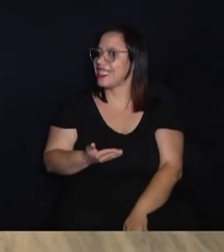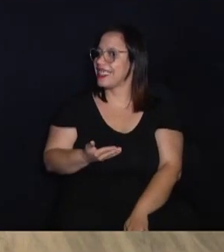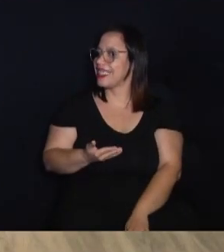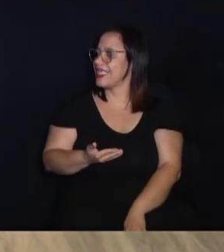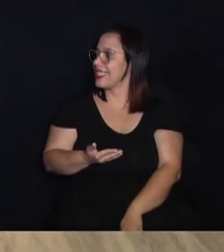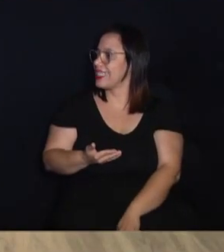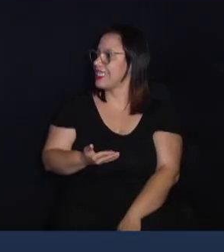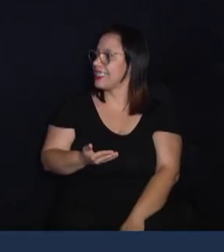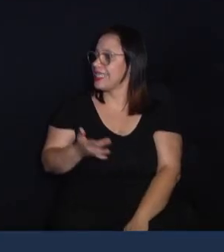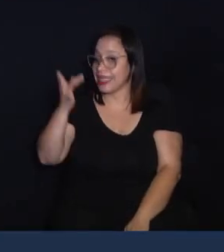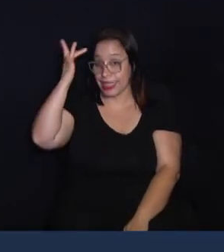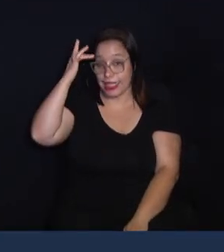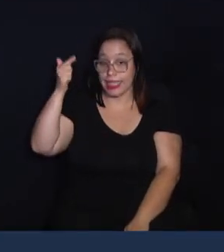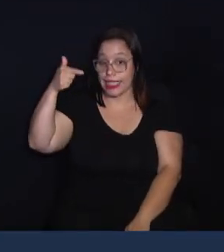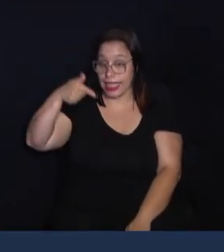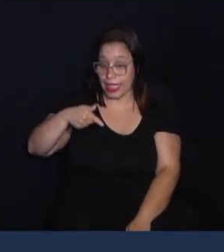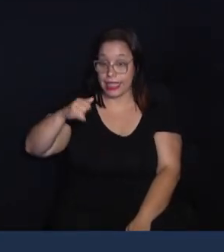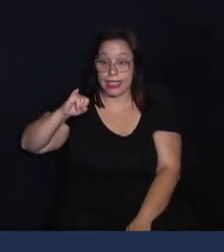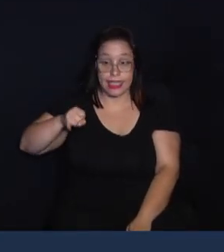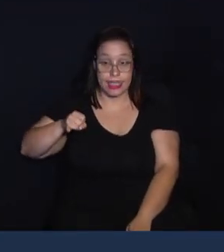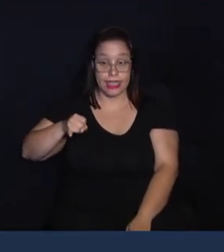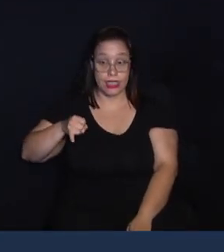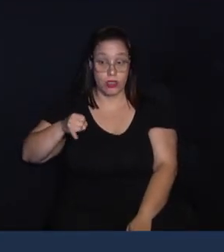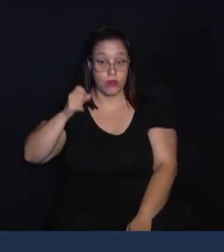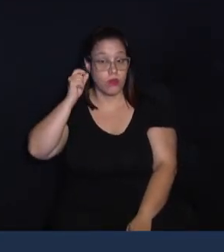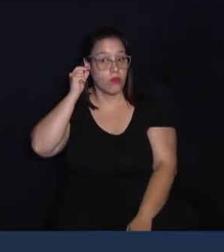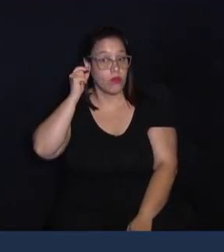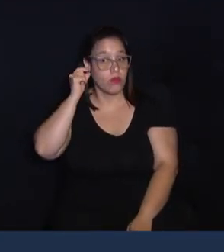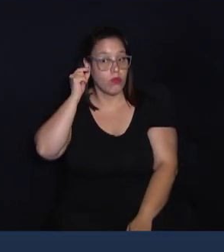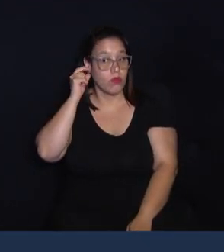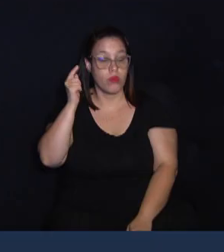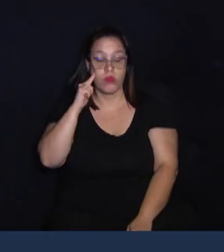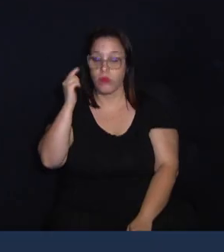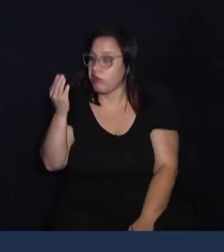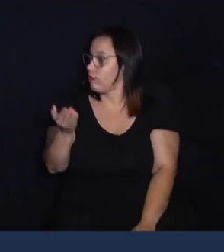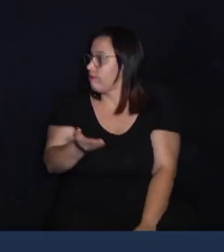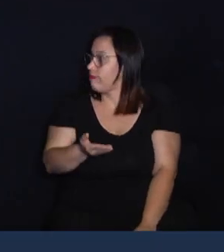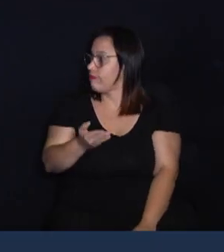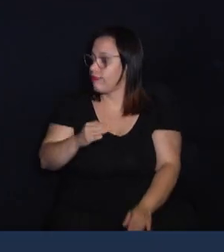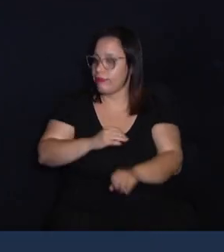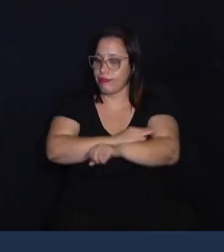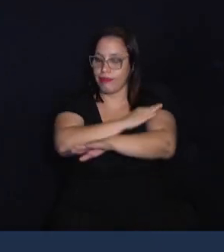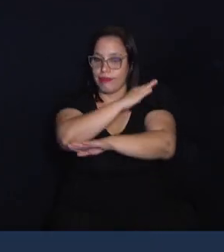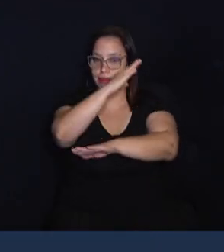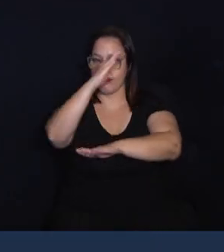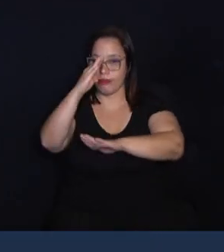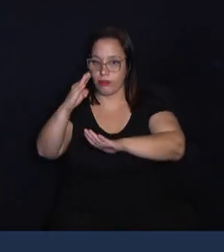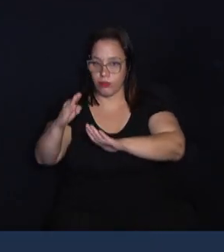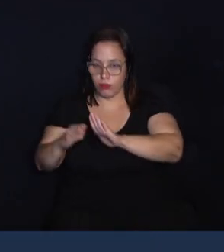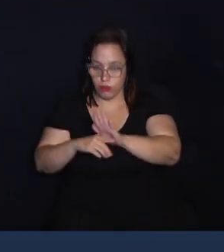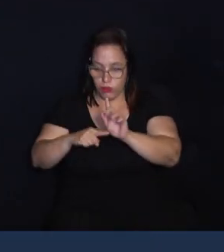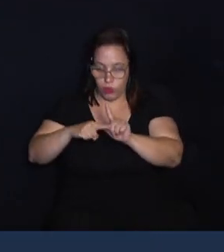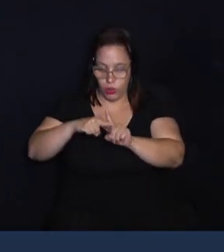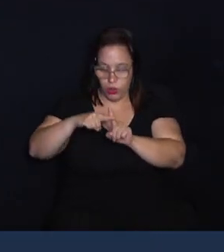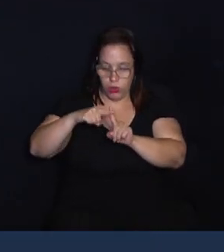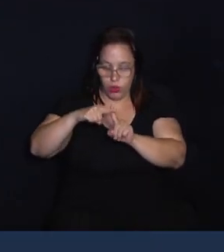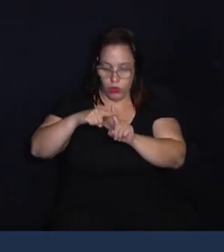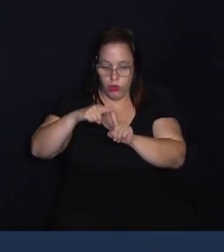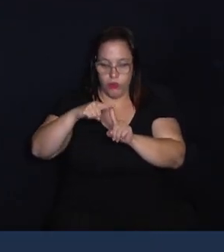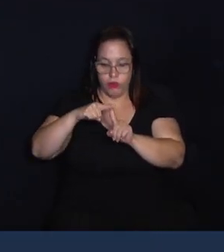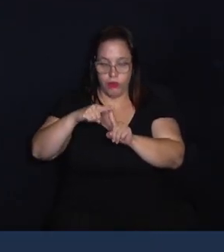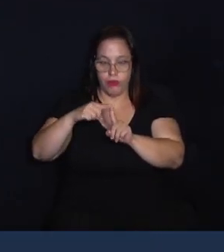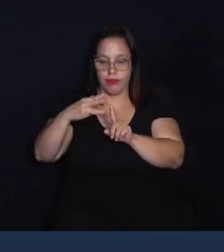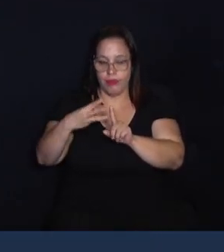Para amanhã, então, 7 de janeiro, mínima de 19 graus. Ao longo do dia, a temperatura sobe, podendo chegar